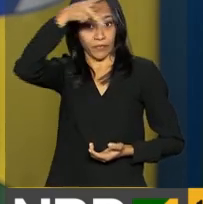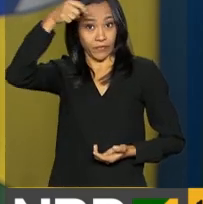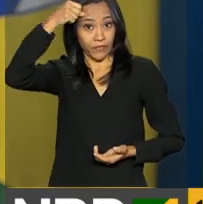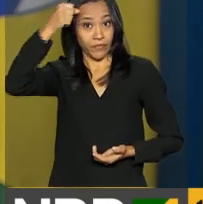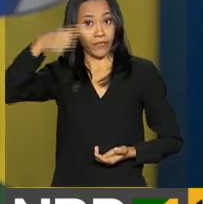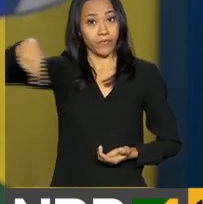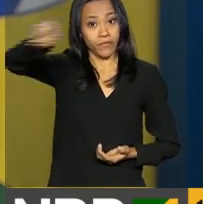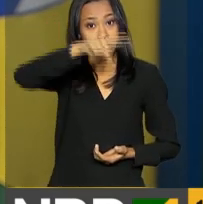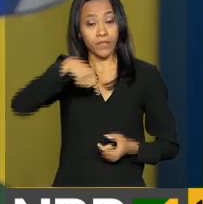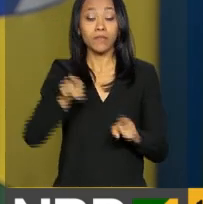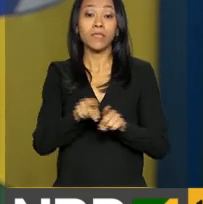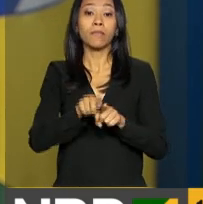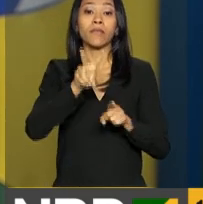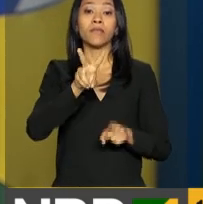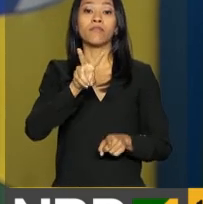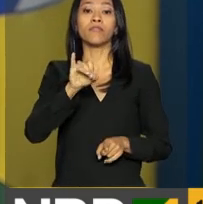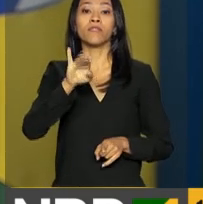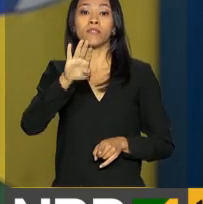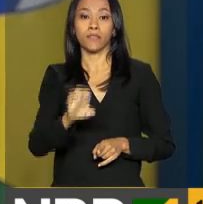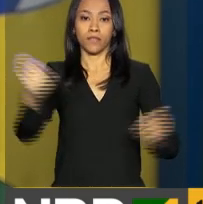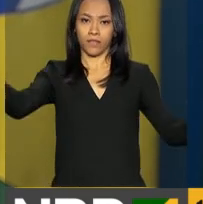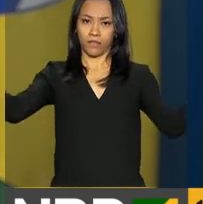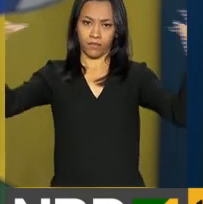hoje até Brasília.